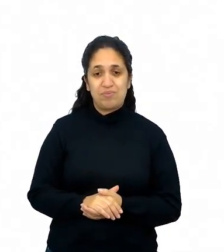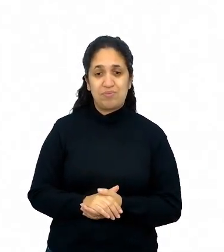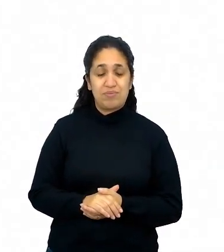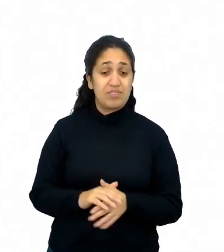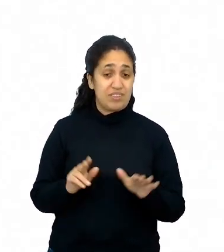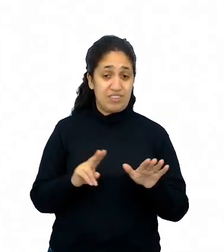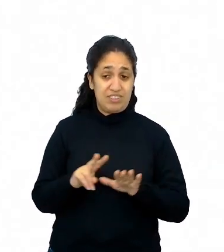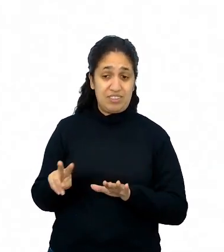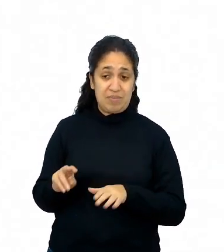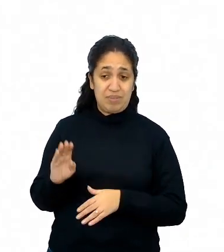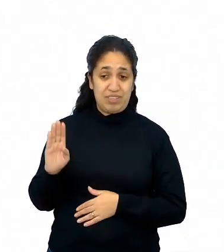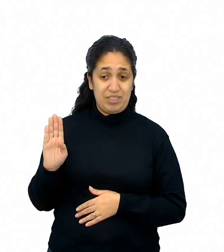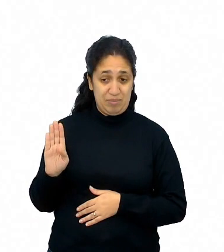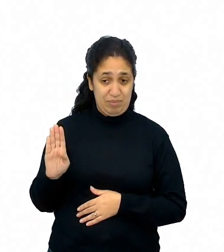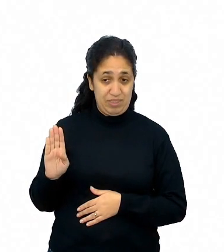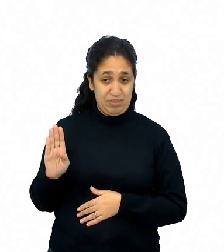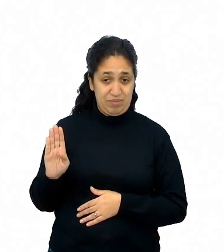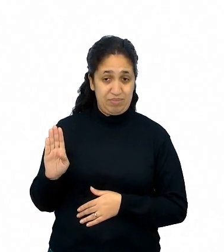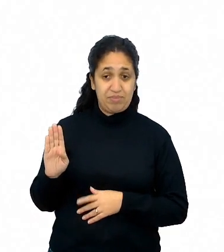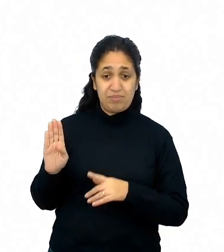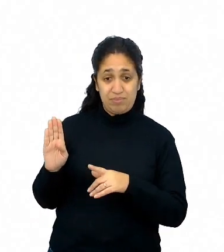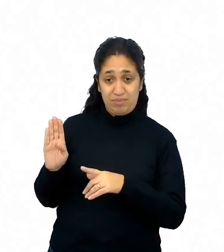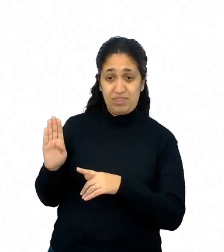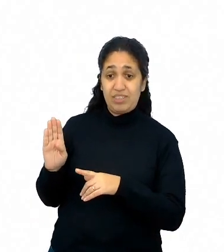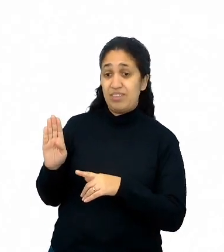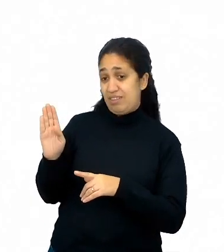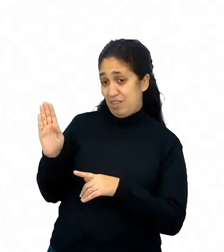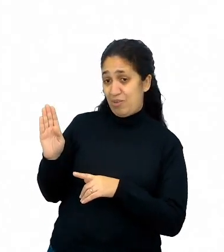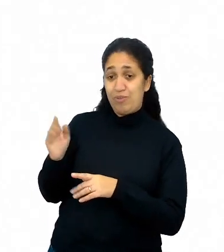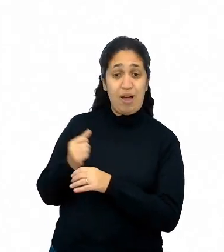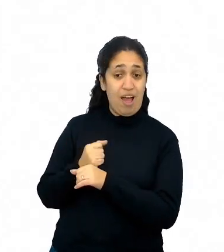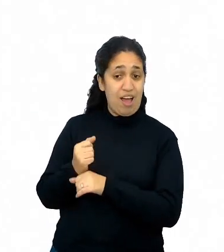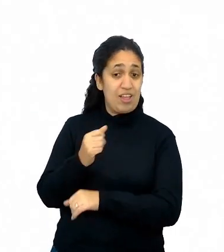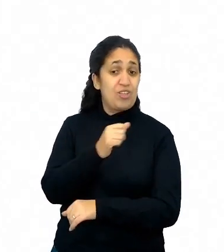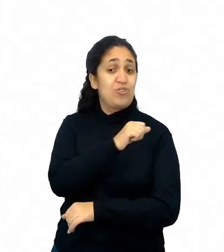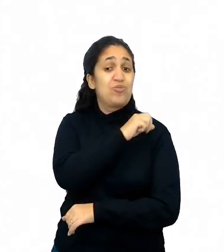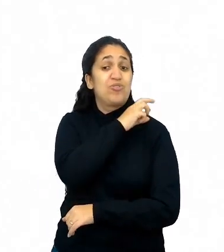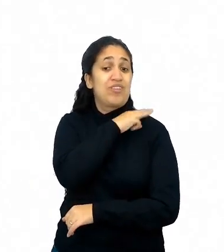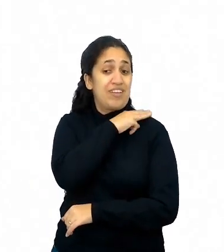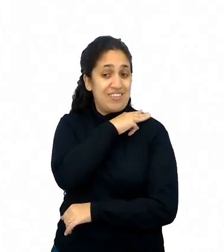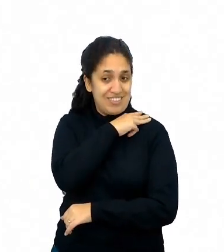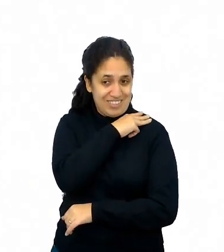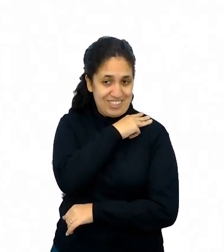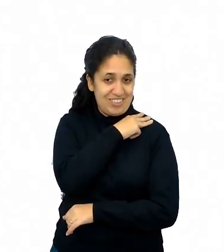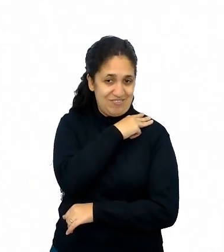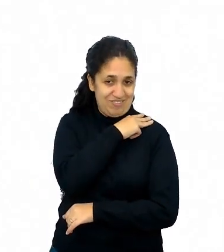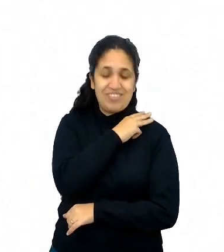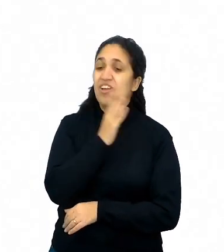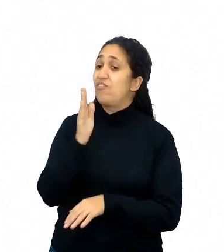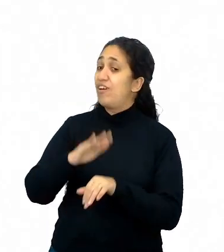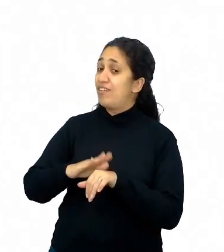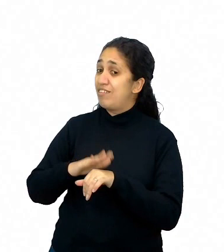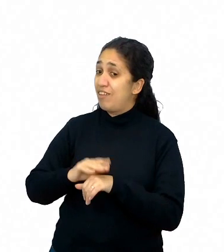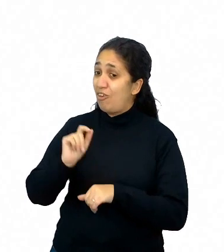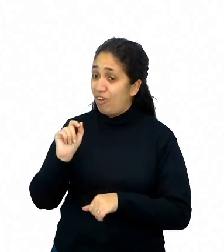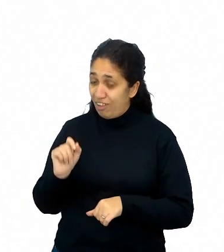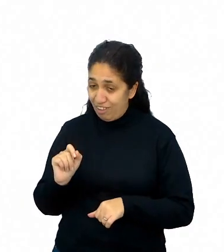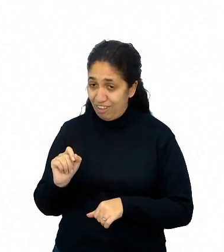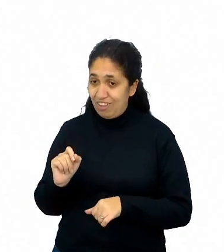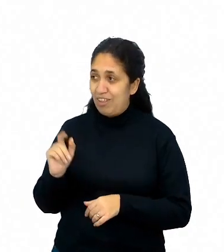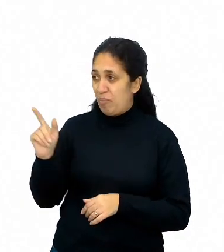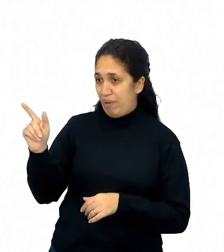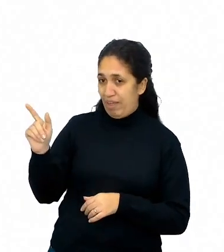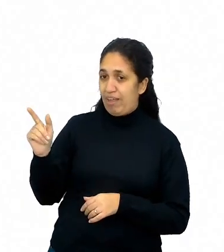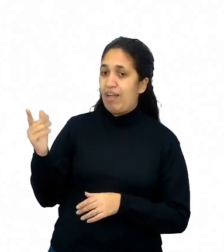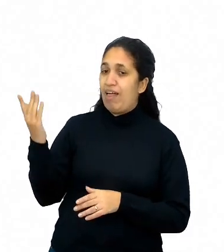estamos lá na semana B, a gravação ano-série, da terceira série. O que a gente vai fazer? Vai pegar